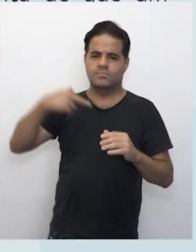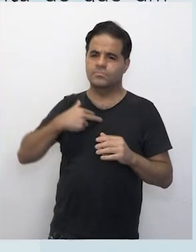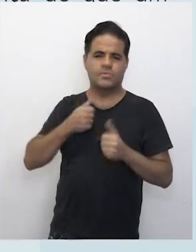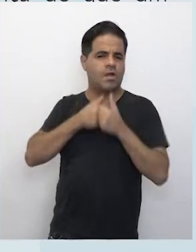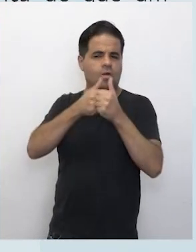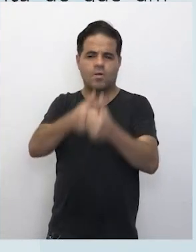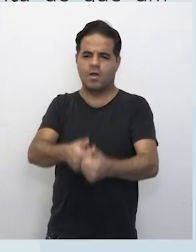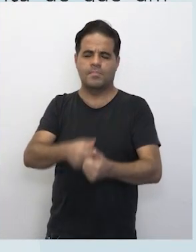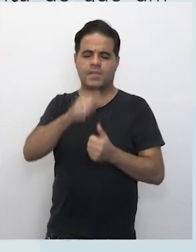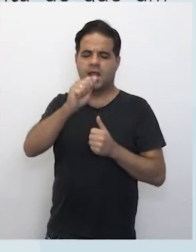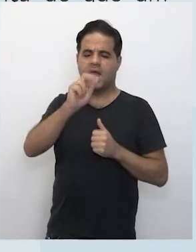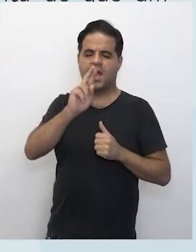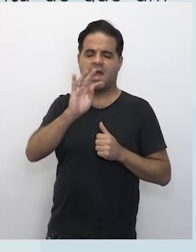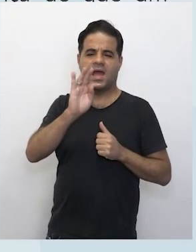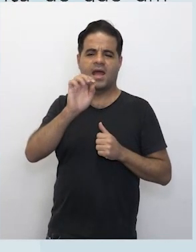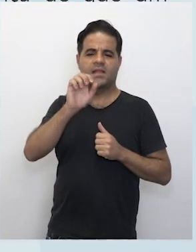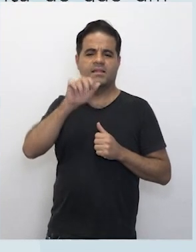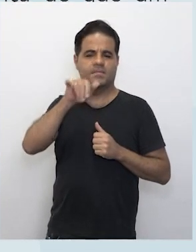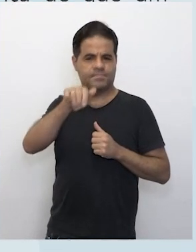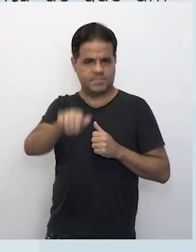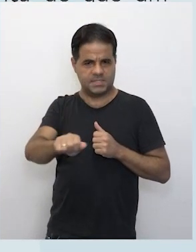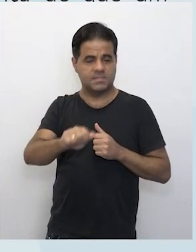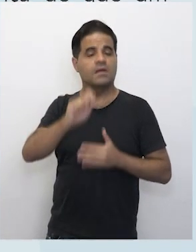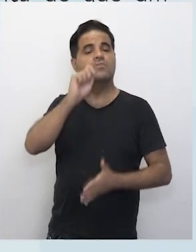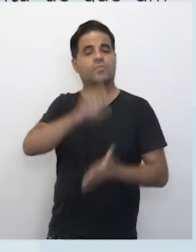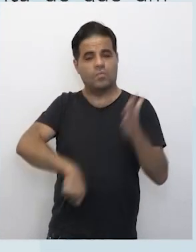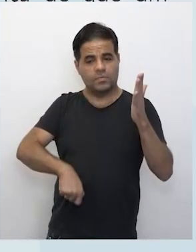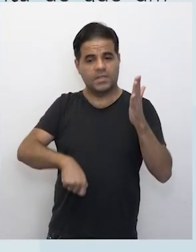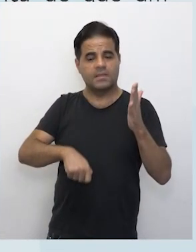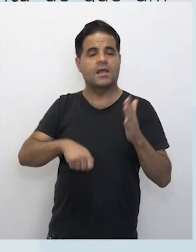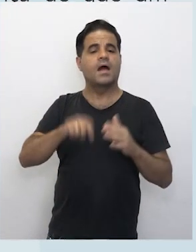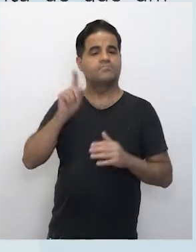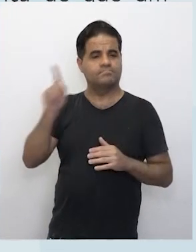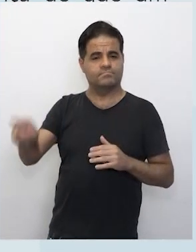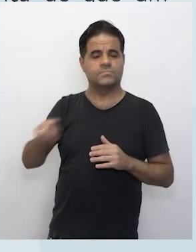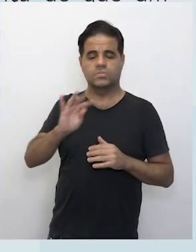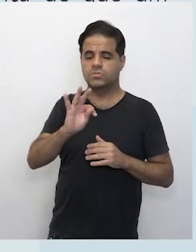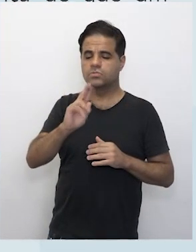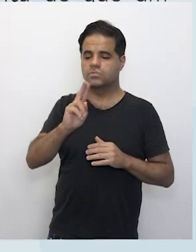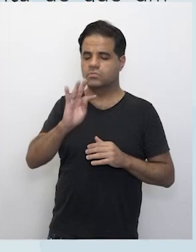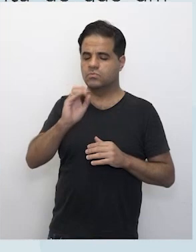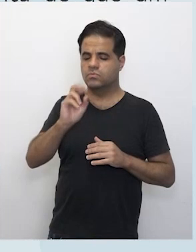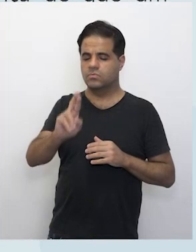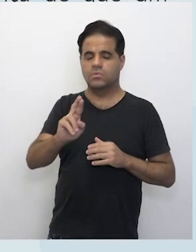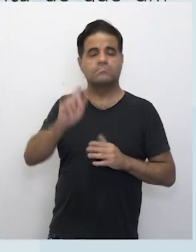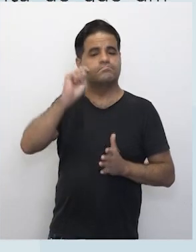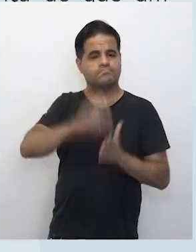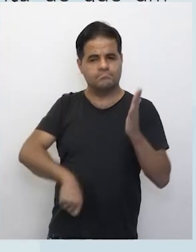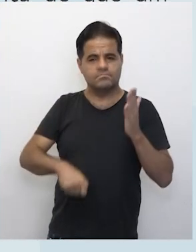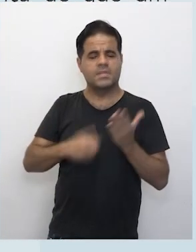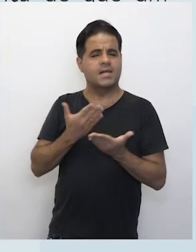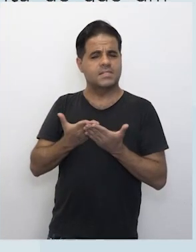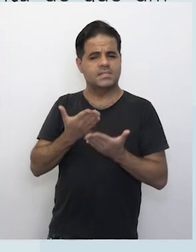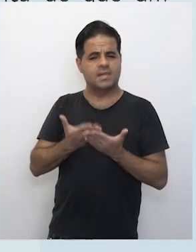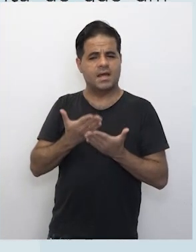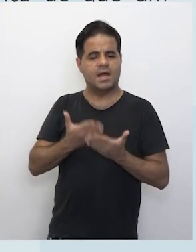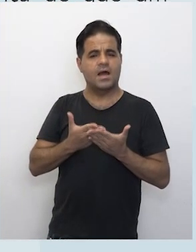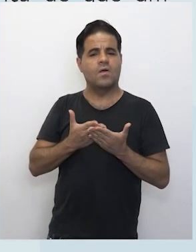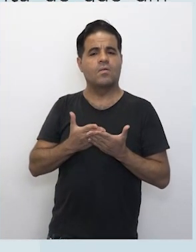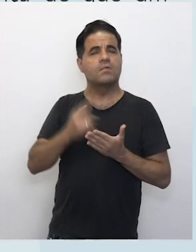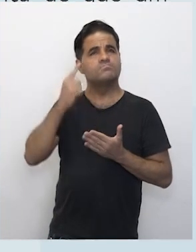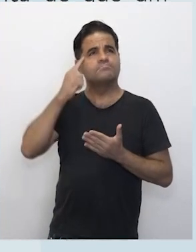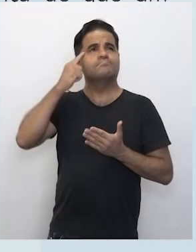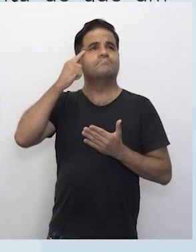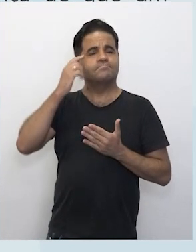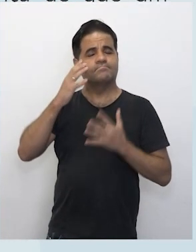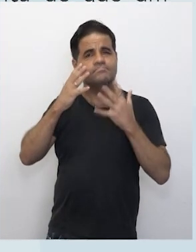acompanhando a Artemisia. Ele contrata esse tutor. Em uma dessas aulas, Tassi